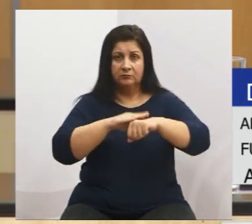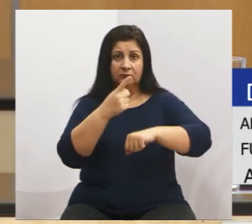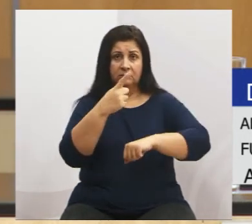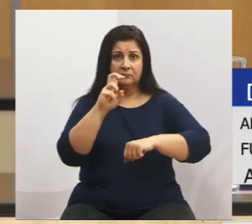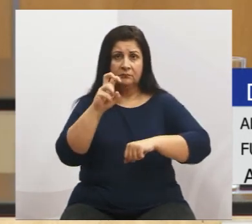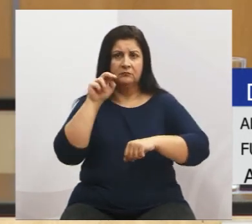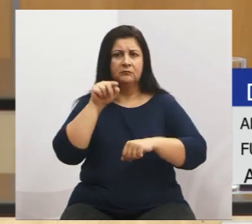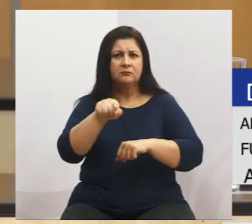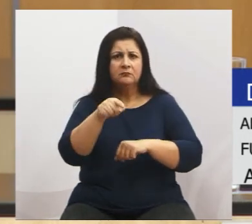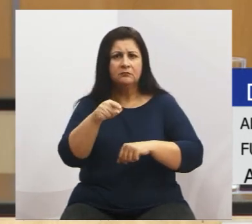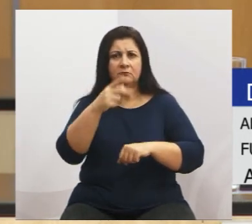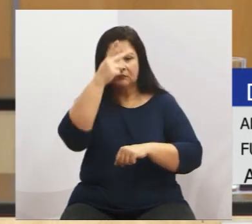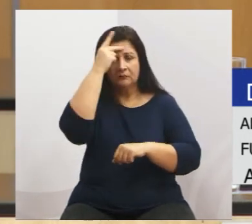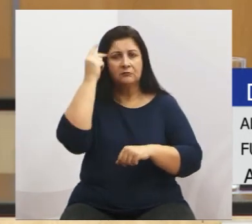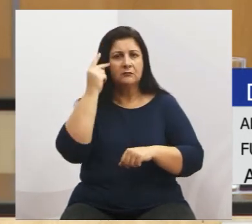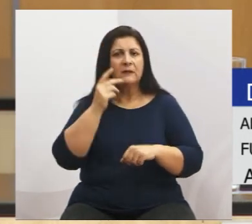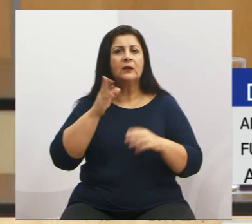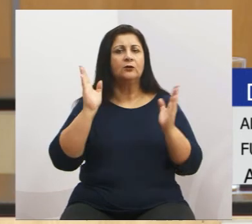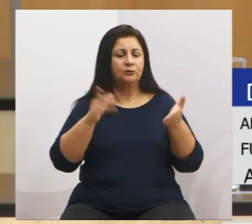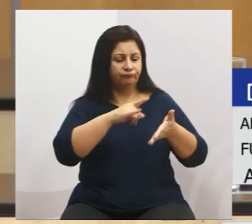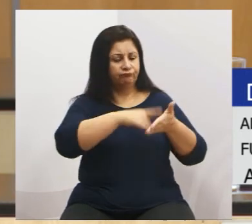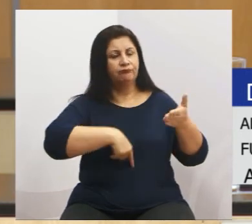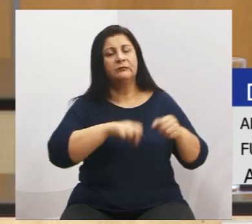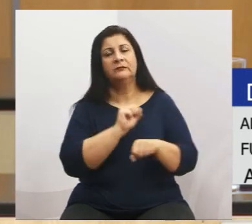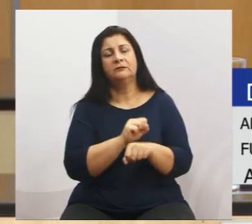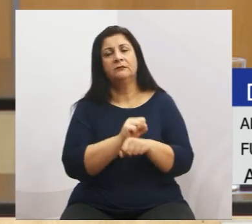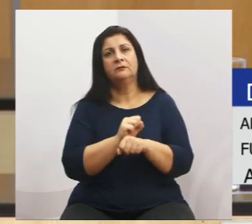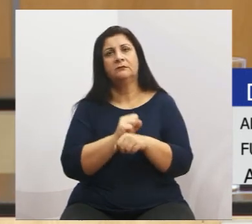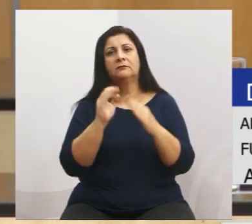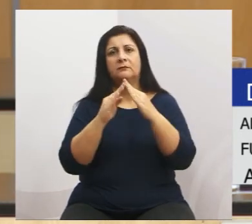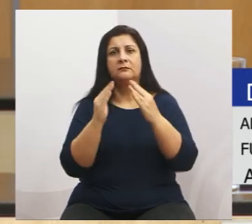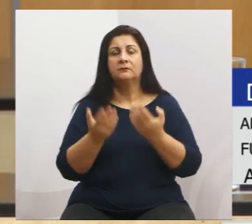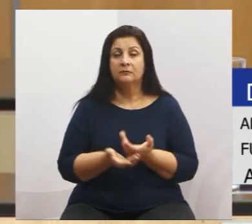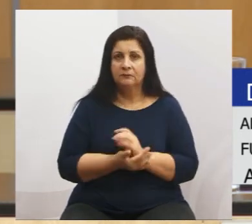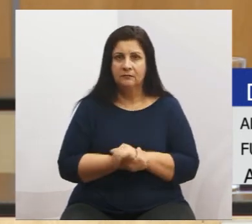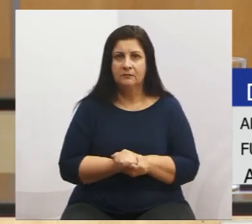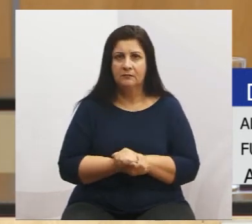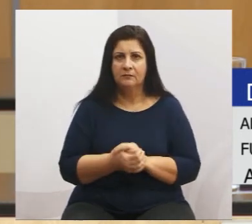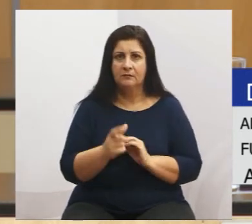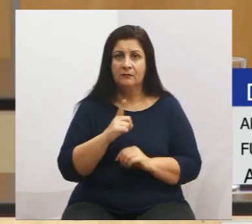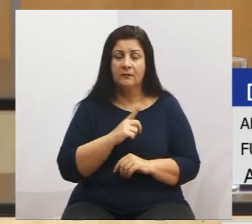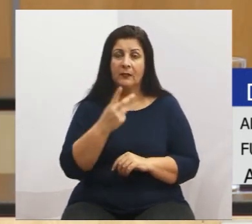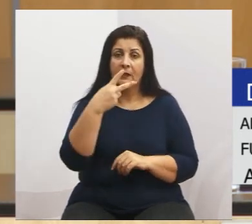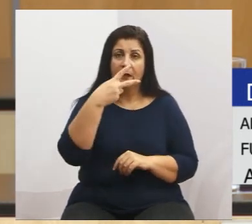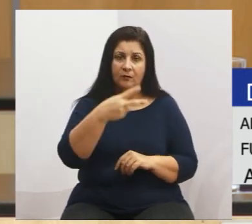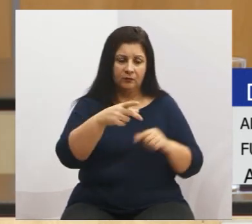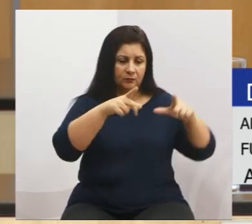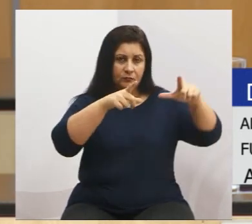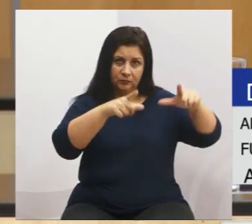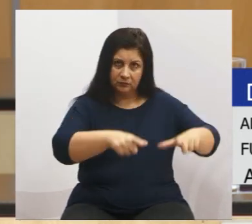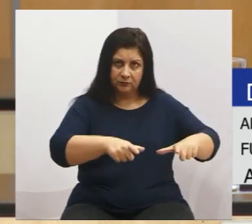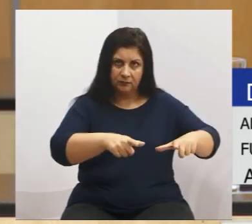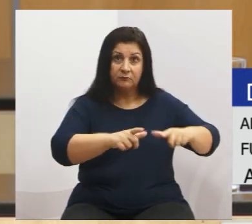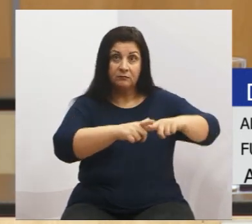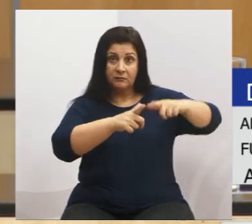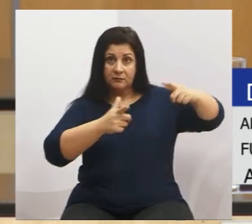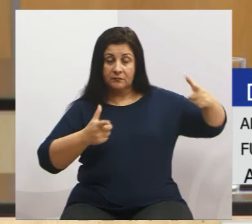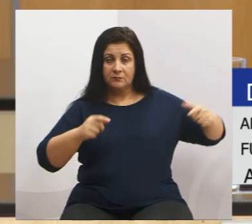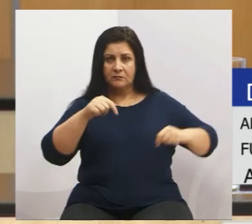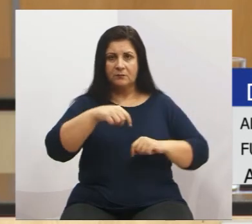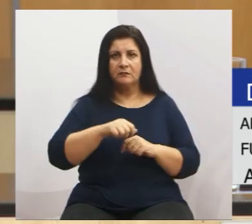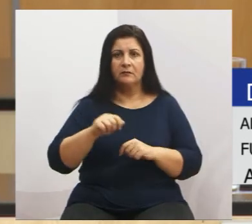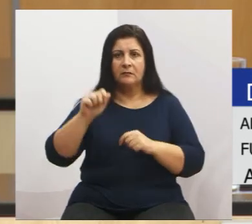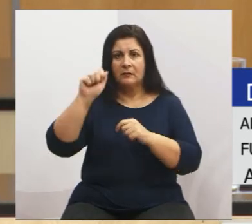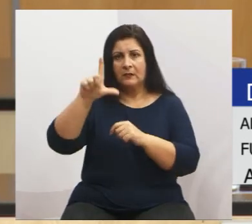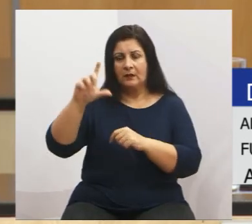mil pessoas inscritas há 9 anos esperando a sua casa. E aqui existem duas ocupações grandes aqui na nossa cidade,